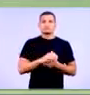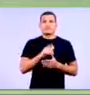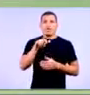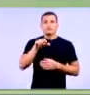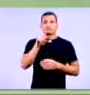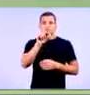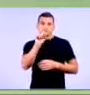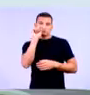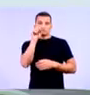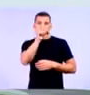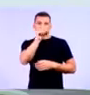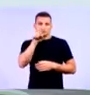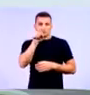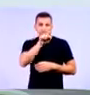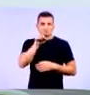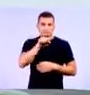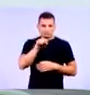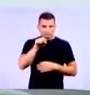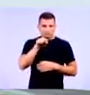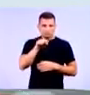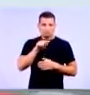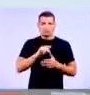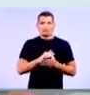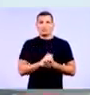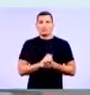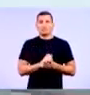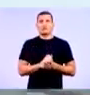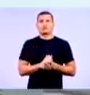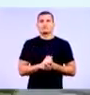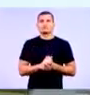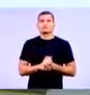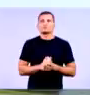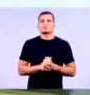escolha fechadas. Não haverá